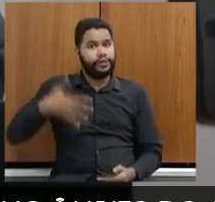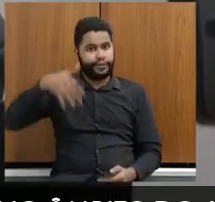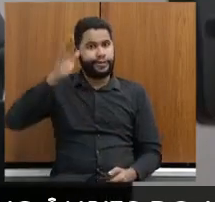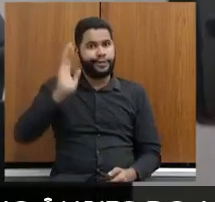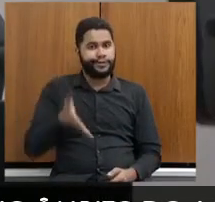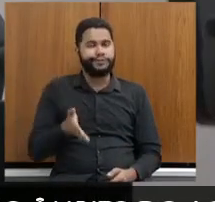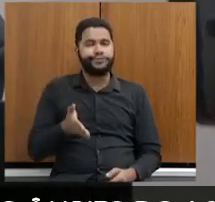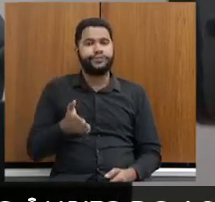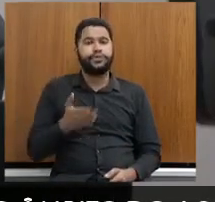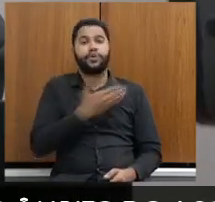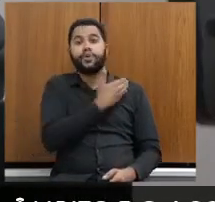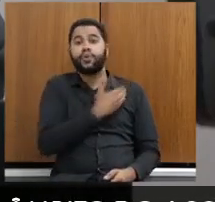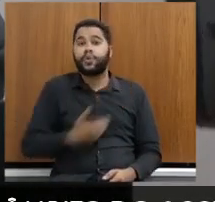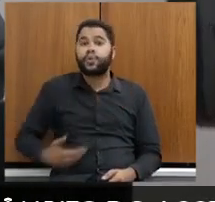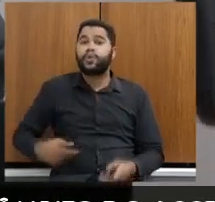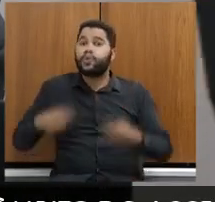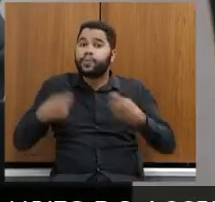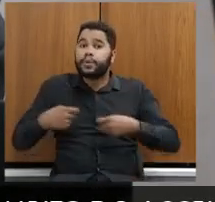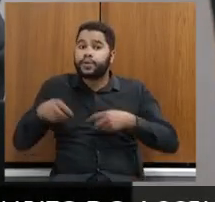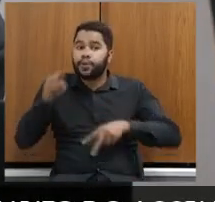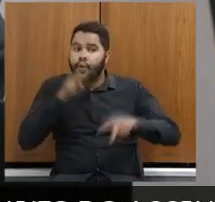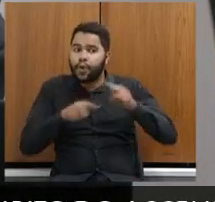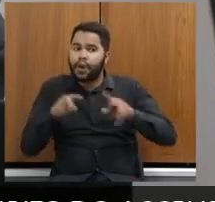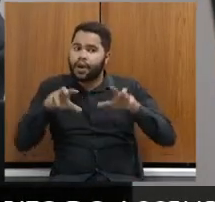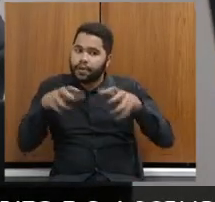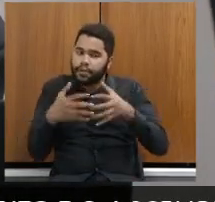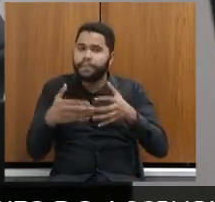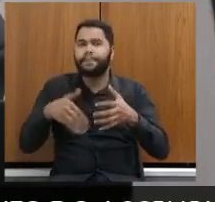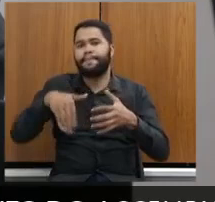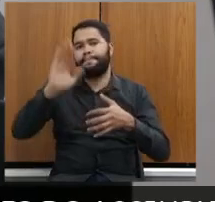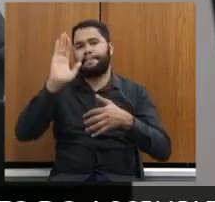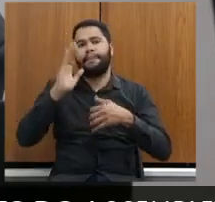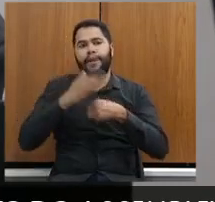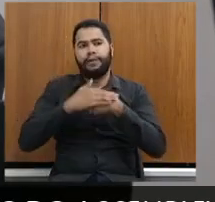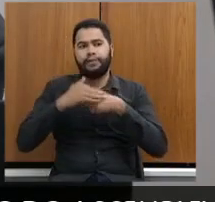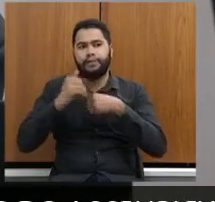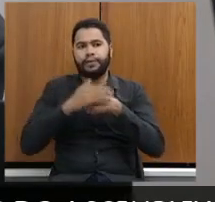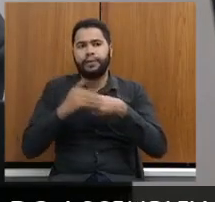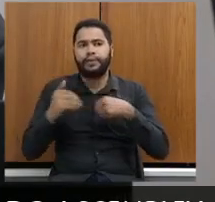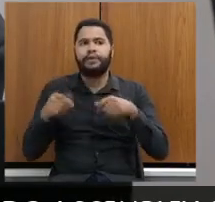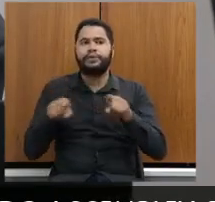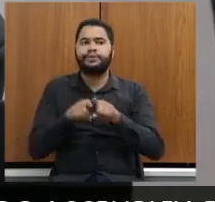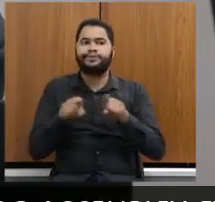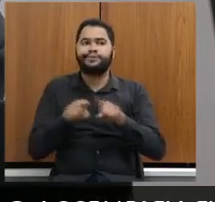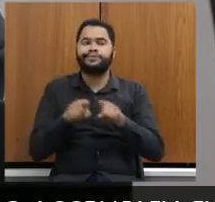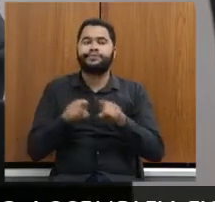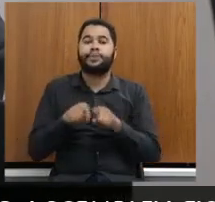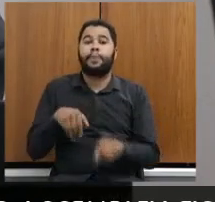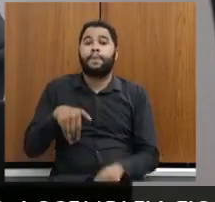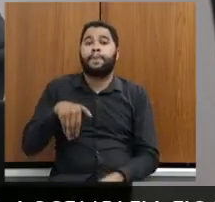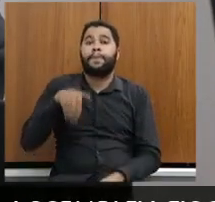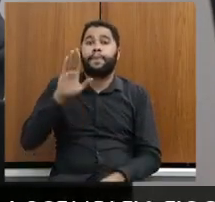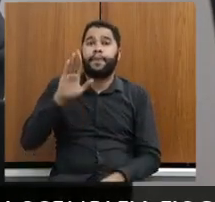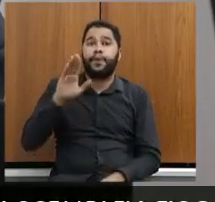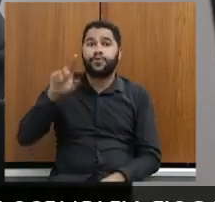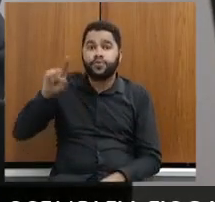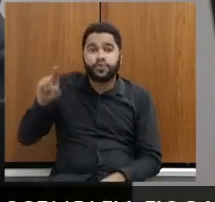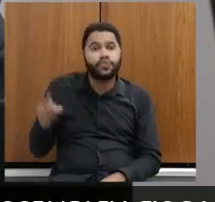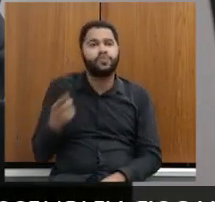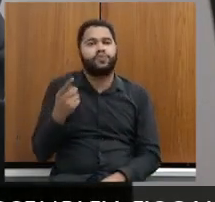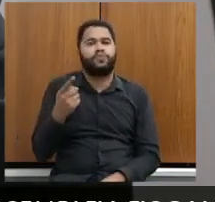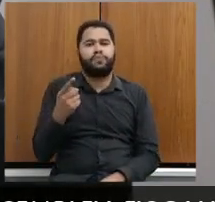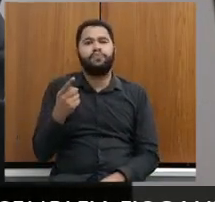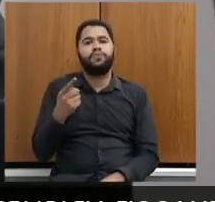caro o governador precisa olhar para Tropa com mais carinho estamos em Brumadinho a mais de mil dias é